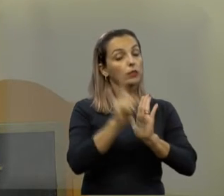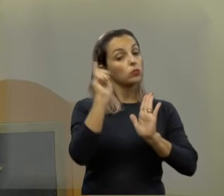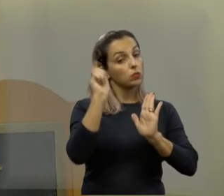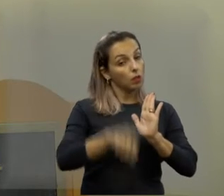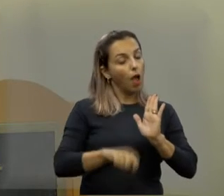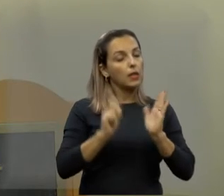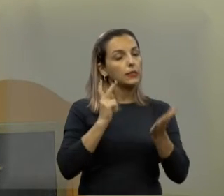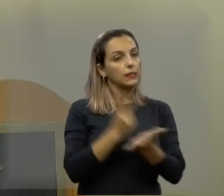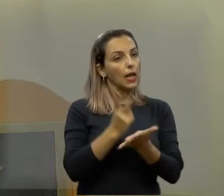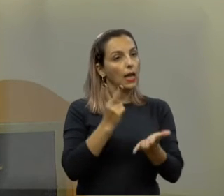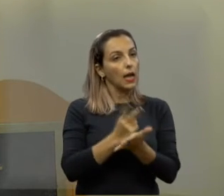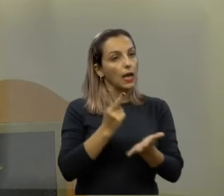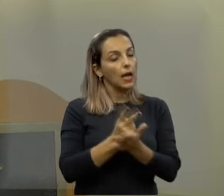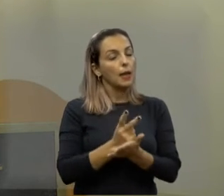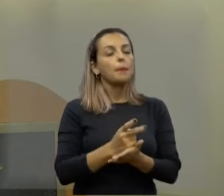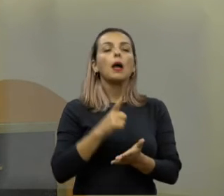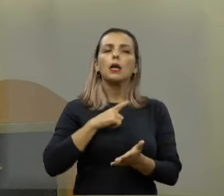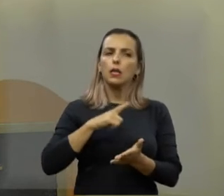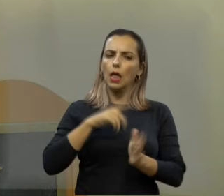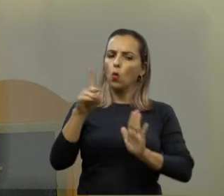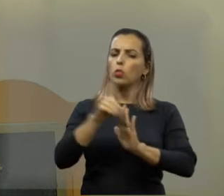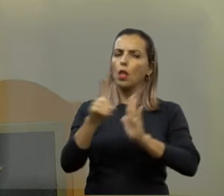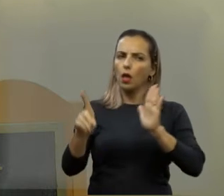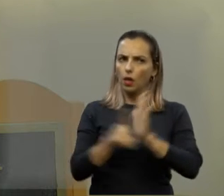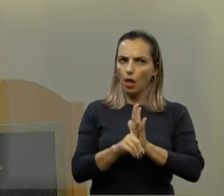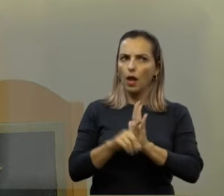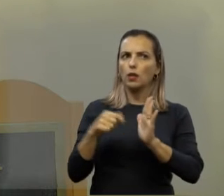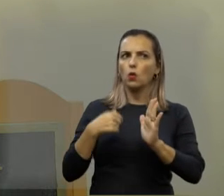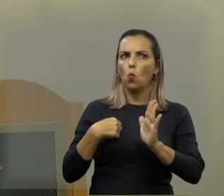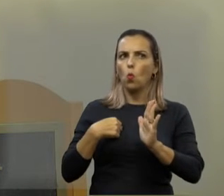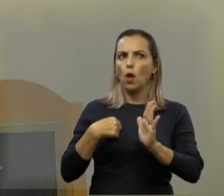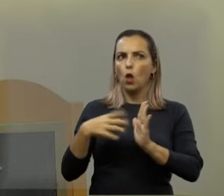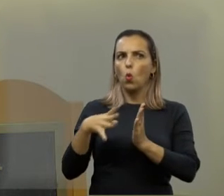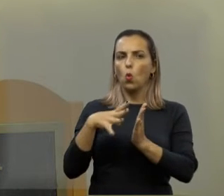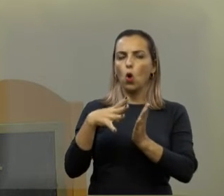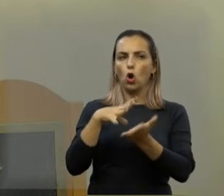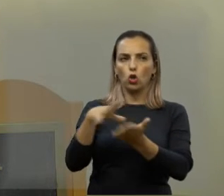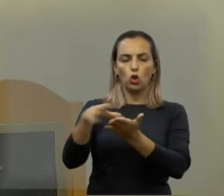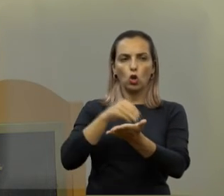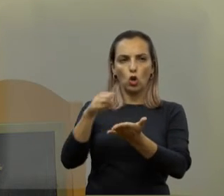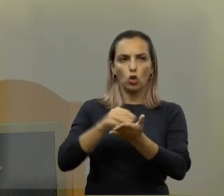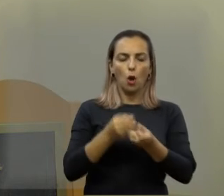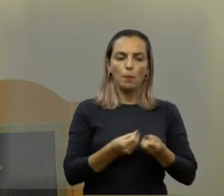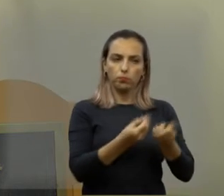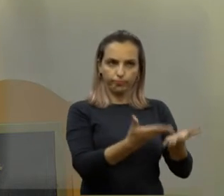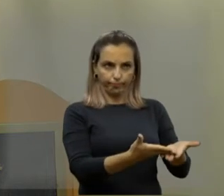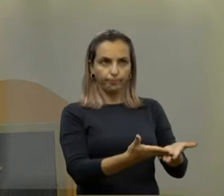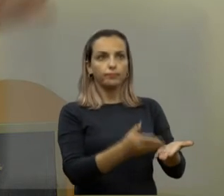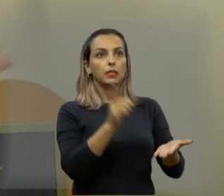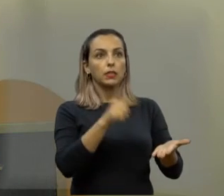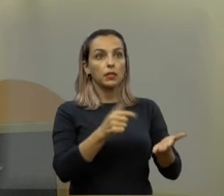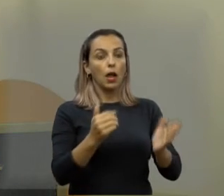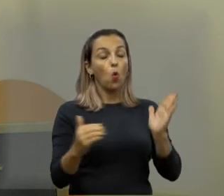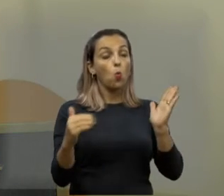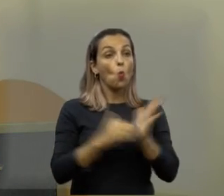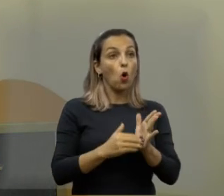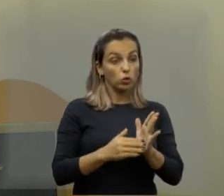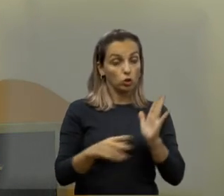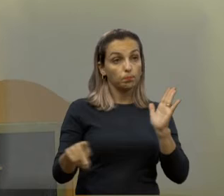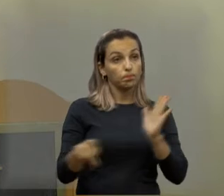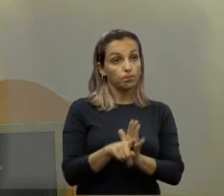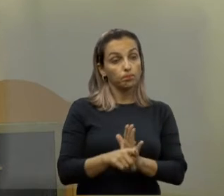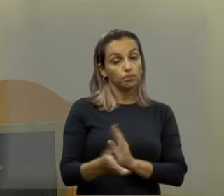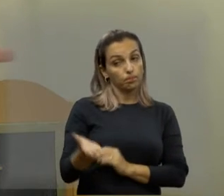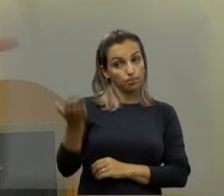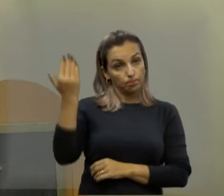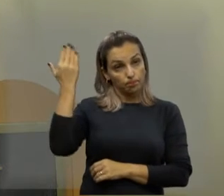né a gente tem a inclusive um decreto que eu trouxe uma cópia para mim uma corda para o presidente que é o último Decreto que está